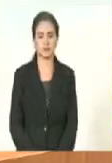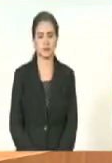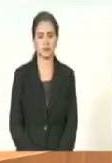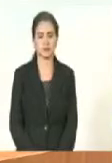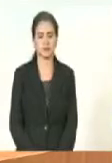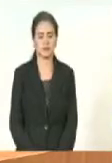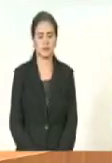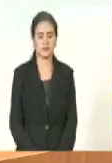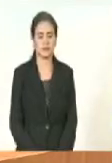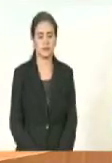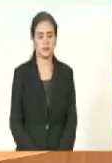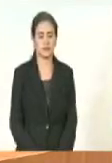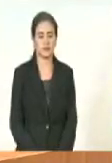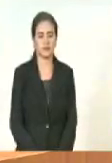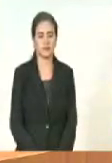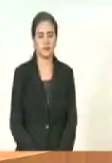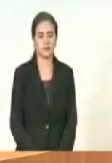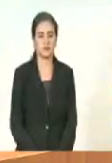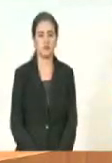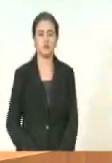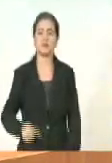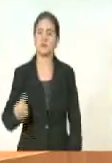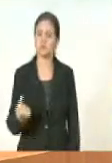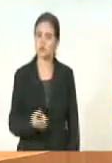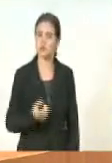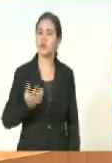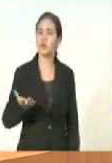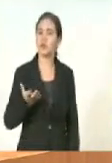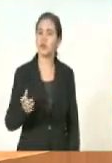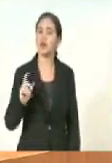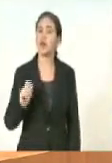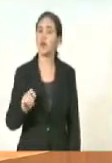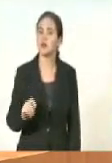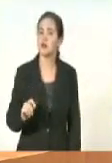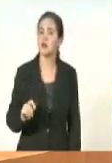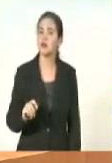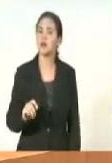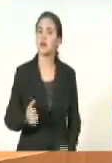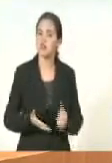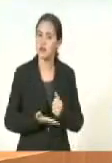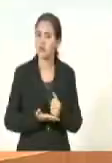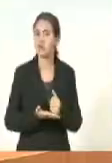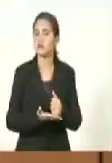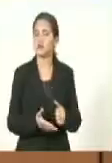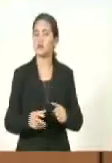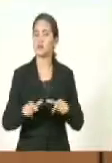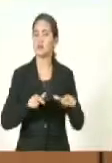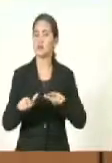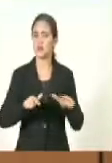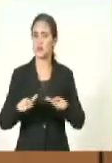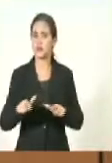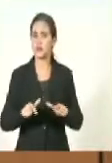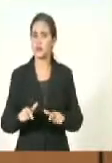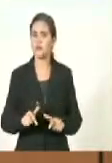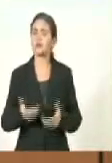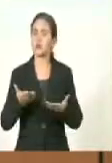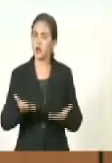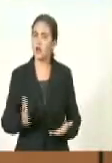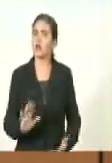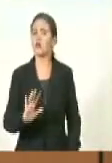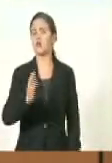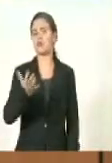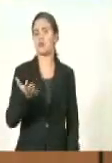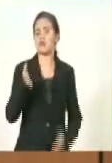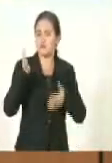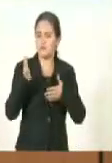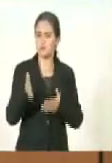certamente, que essa defesa dos trabalhadores, elas venham nesse propósito firme, na convicção